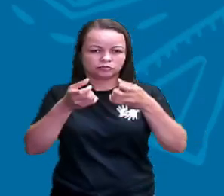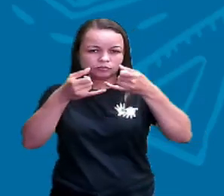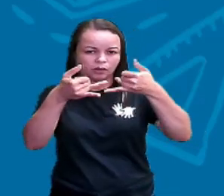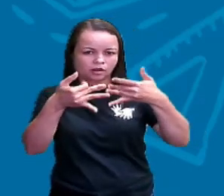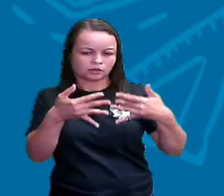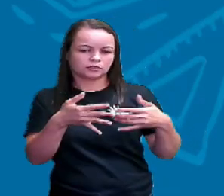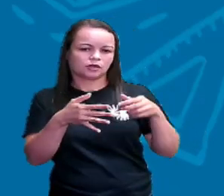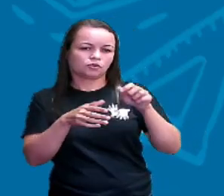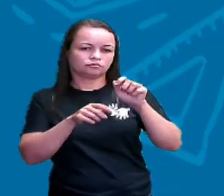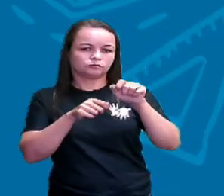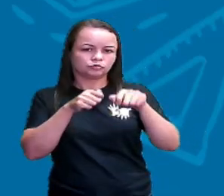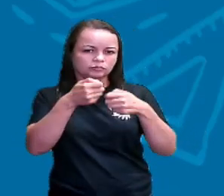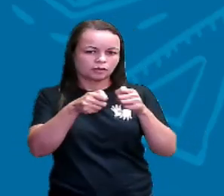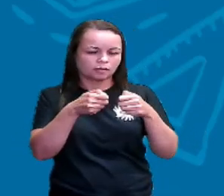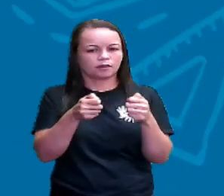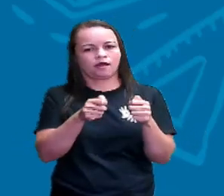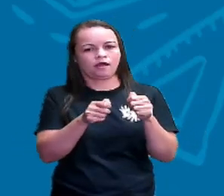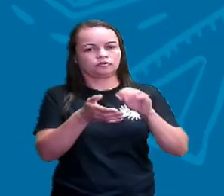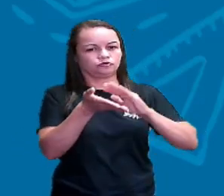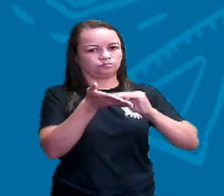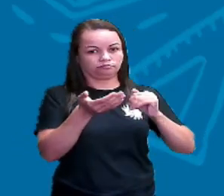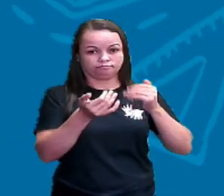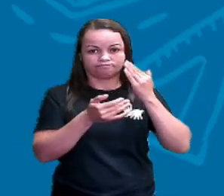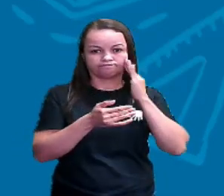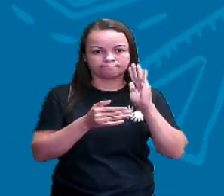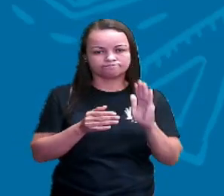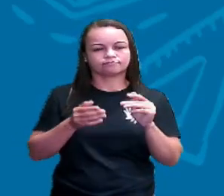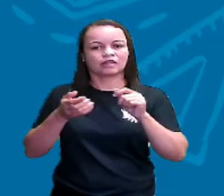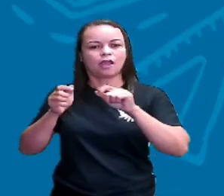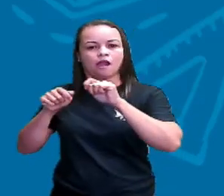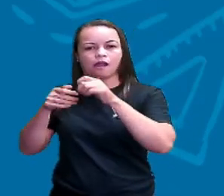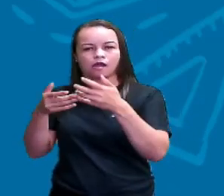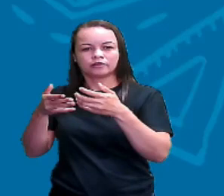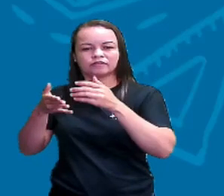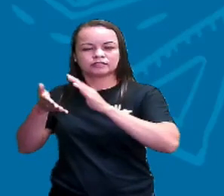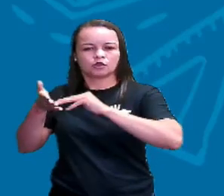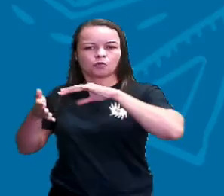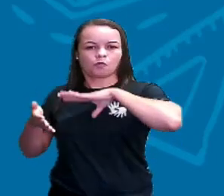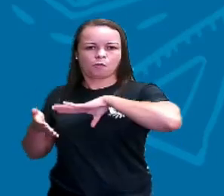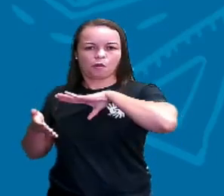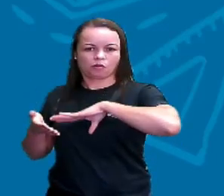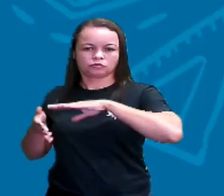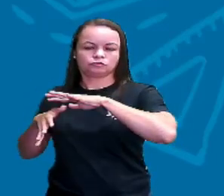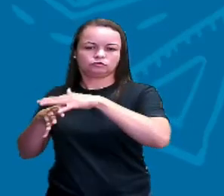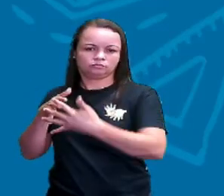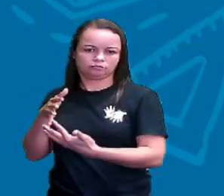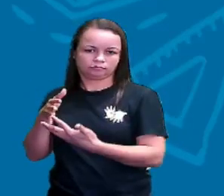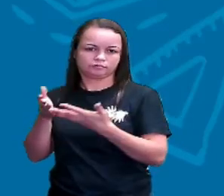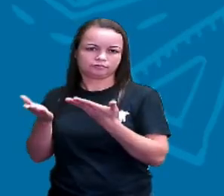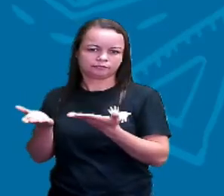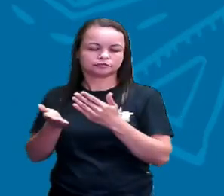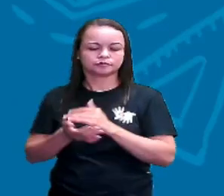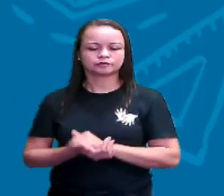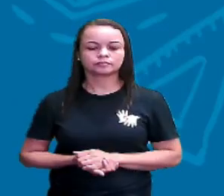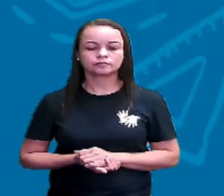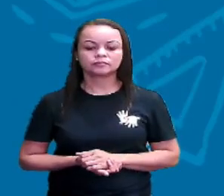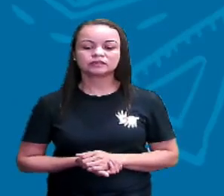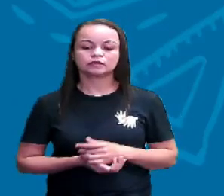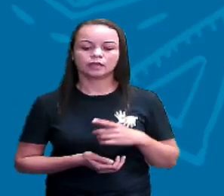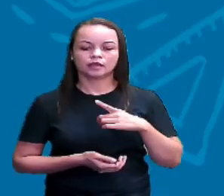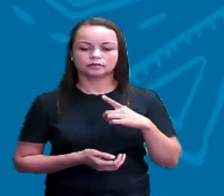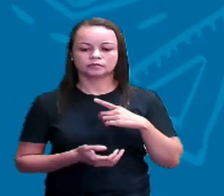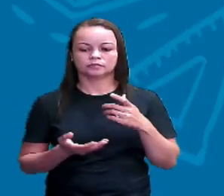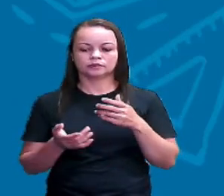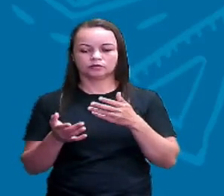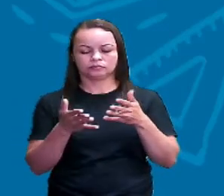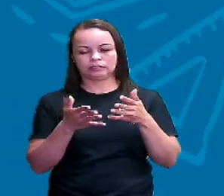Outono, que vai de março até junho. Inverno, que vai de junho